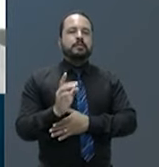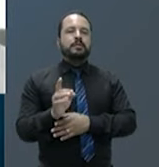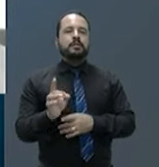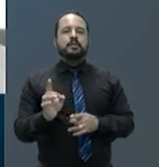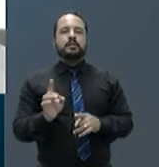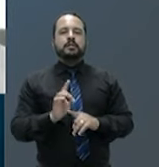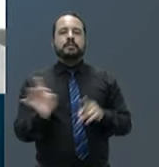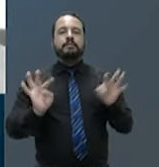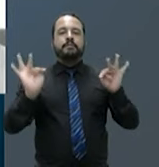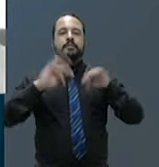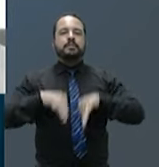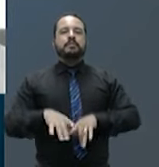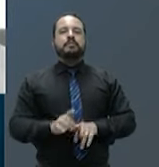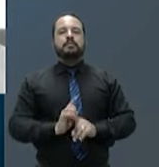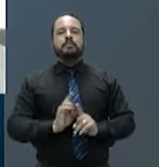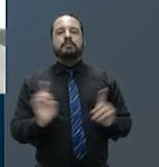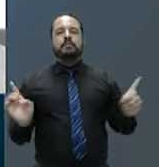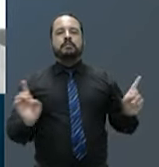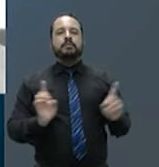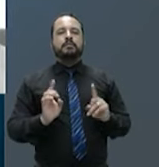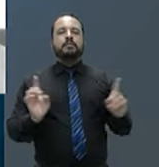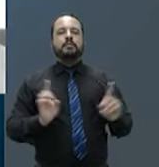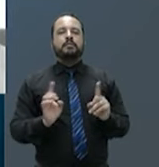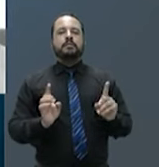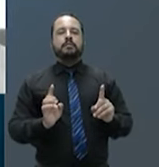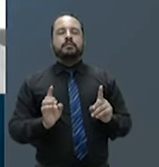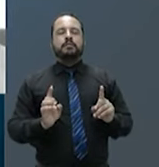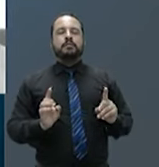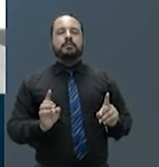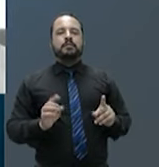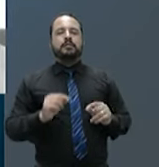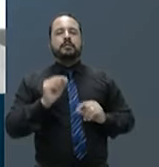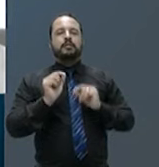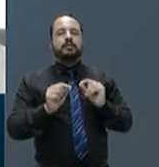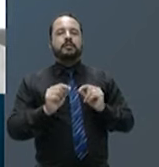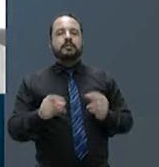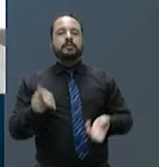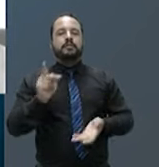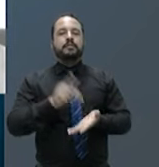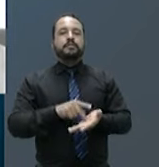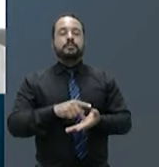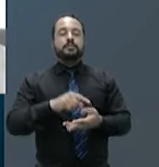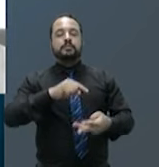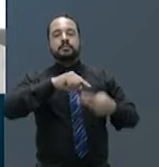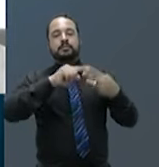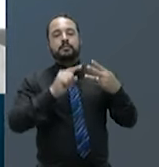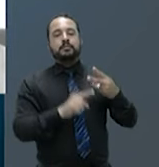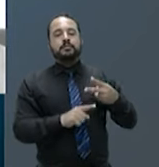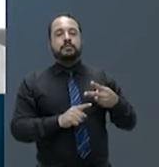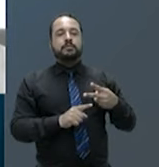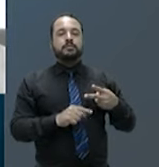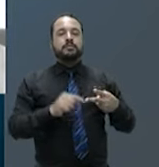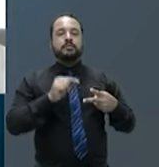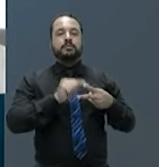final. A realidade é que há dois fatos, dois